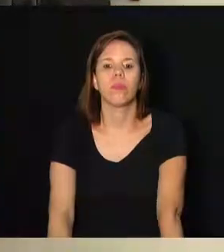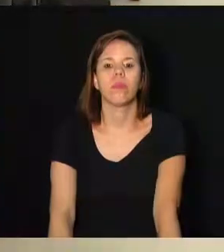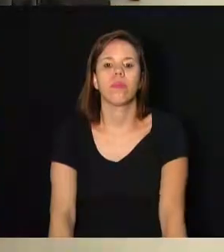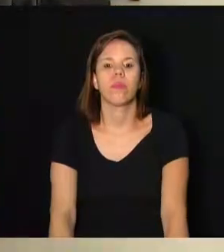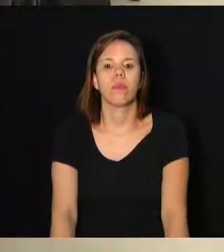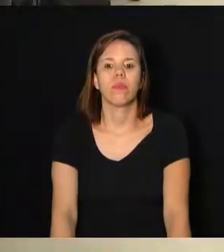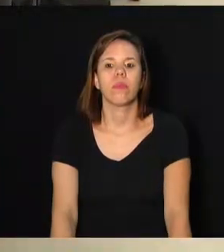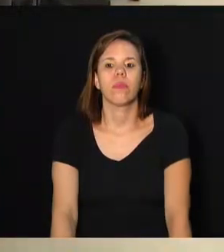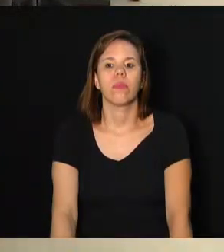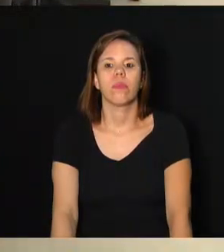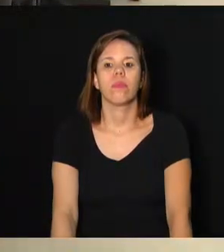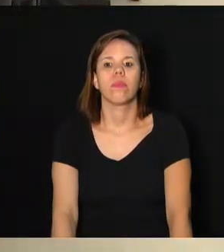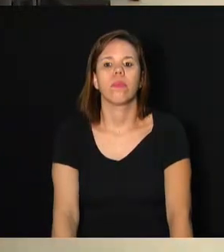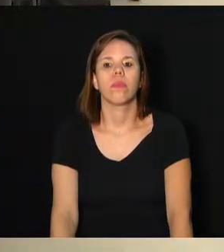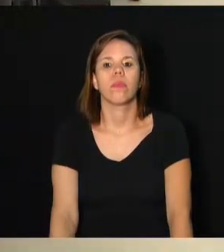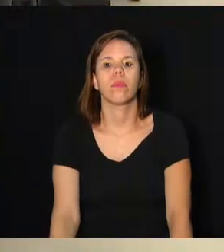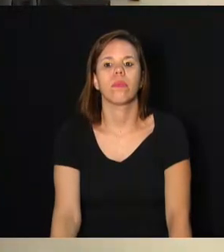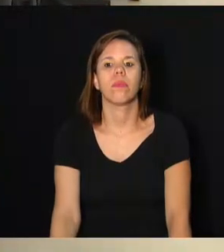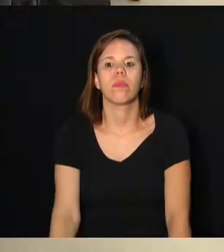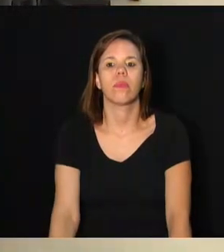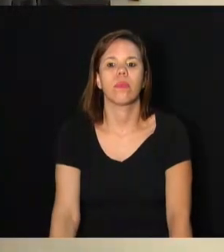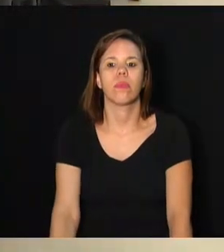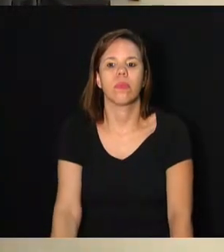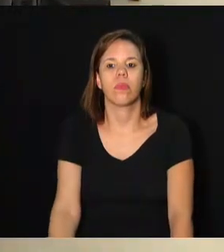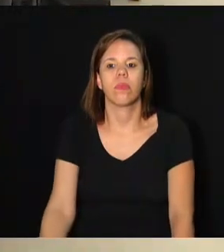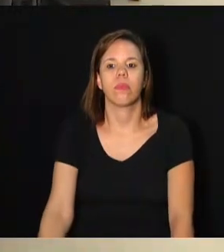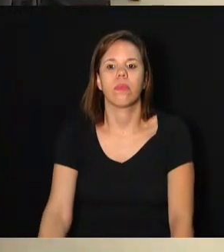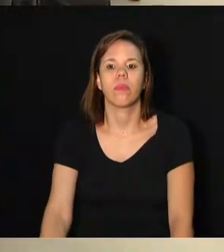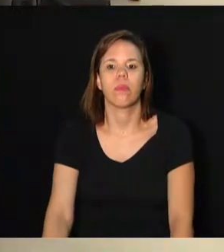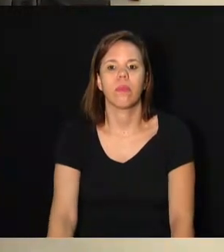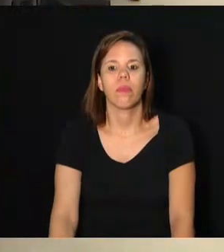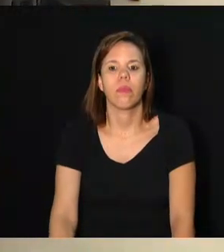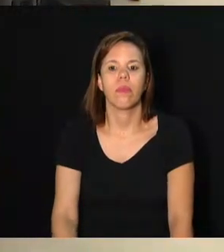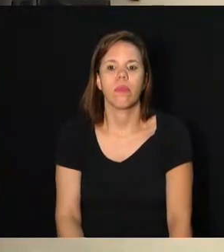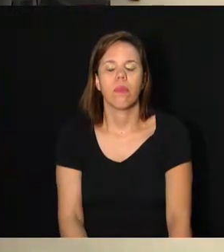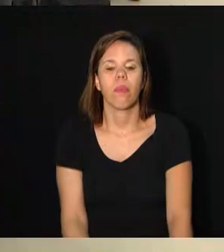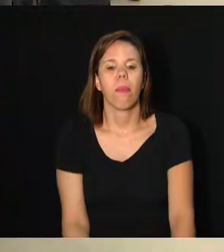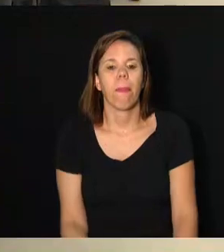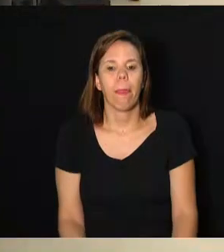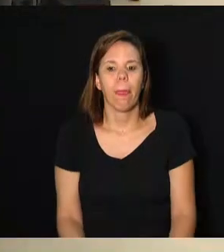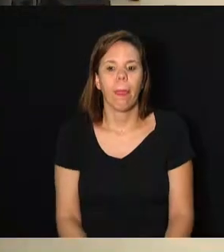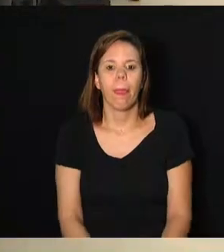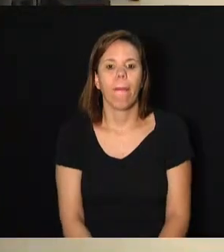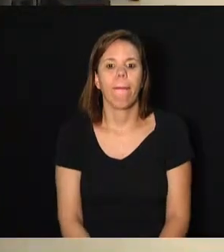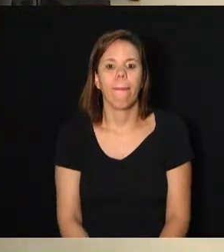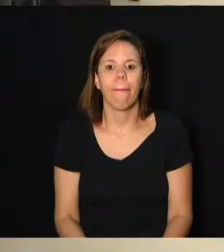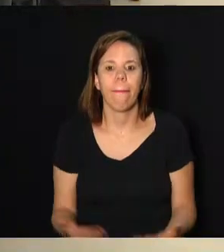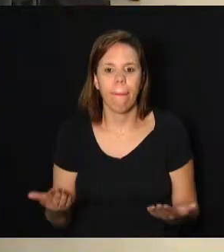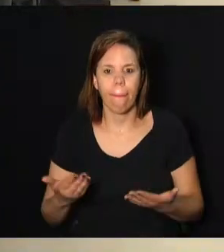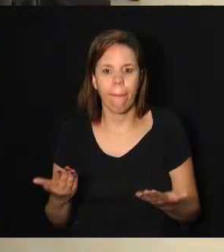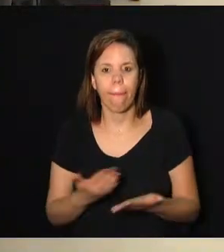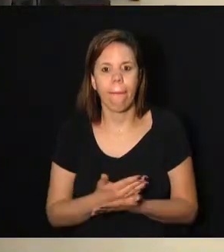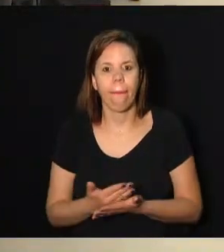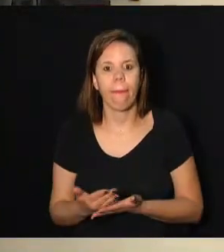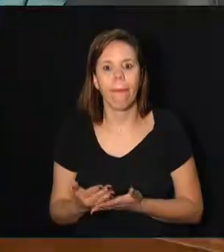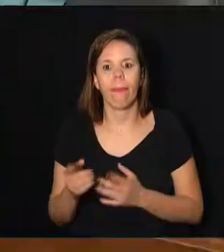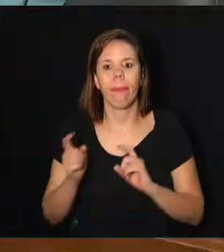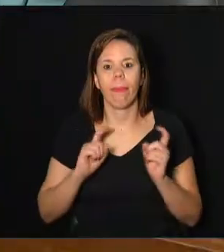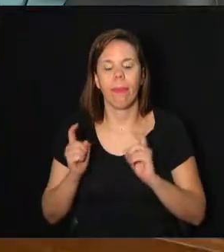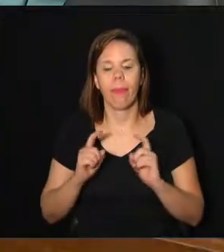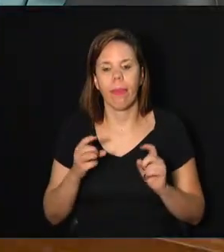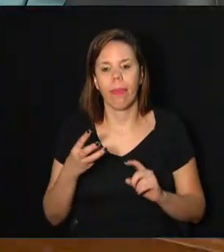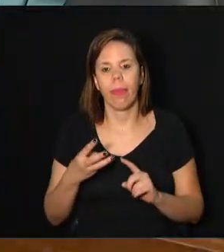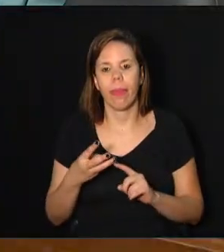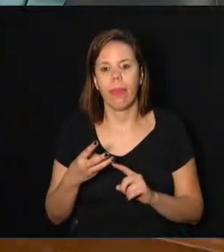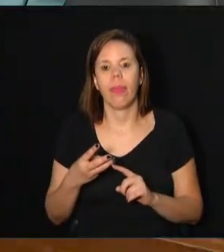Pode falar? Então, está bem. Está bem, está contundido. Então, nós vamos agora já iniciar, então, a terceira discussão do